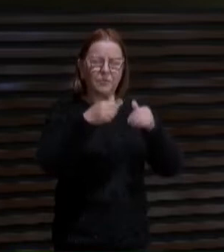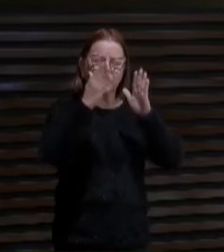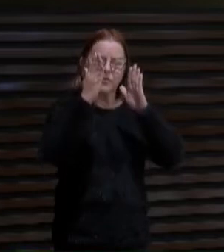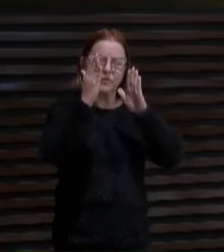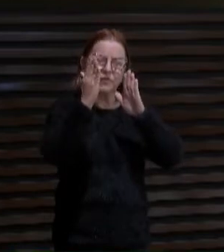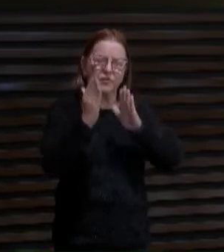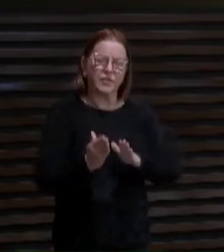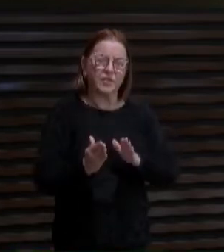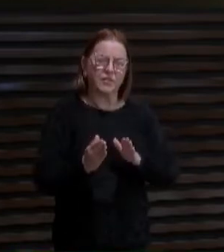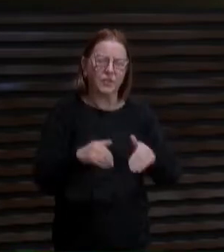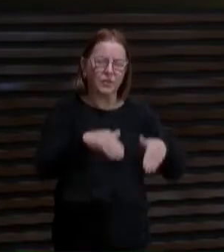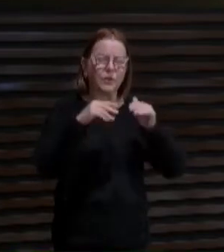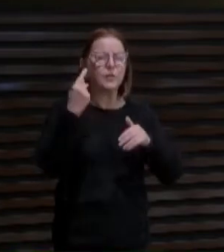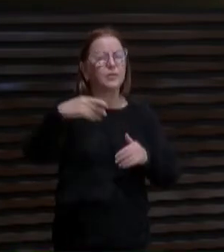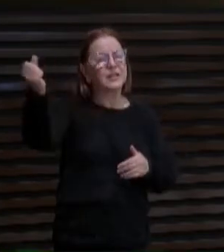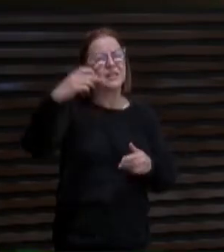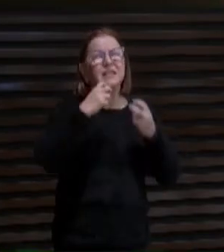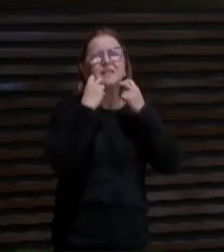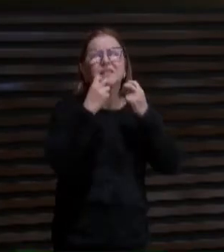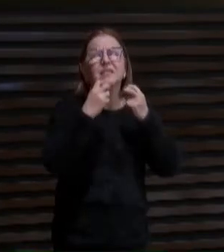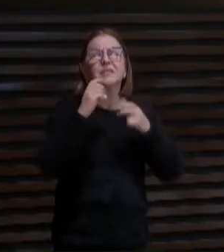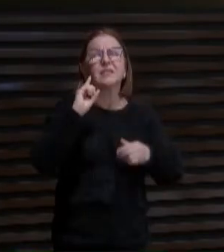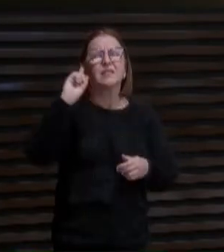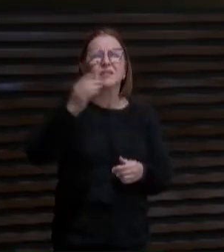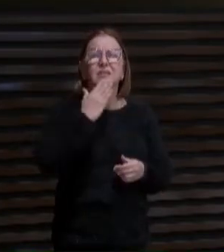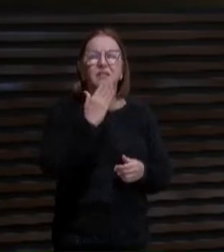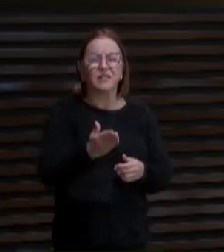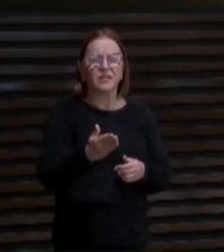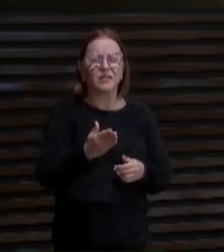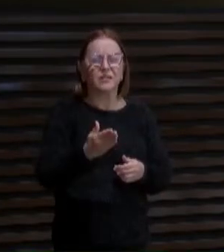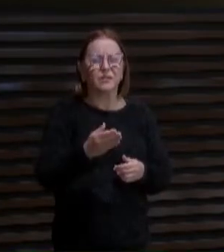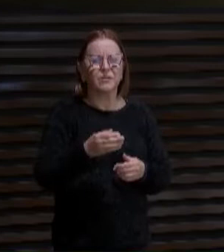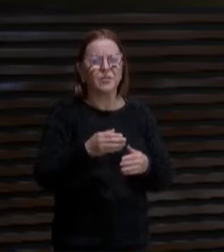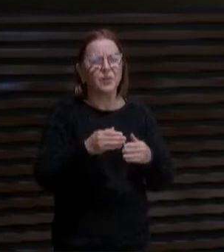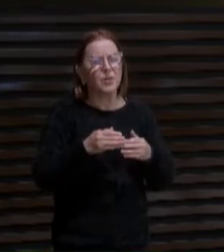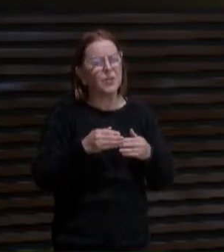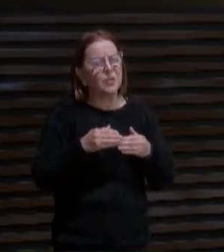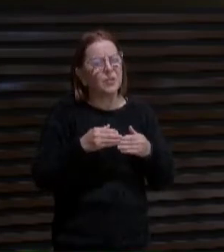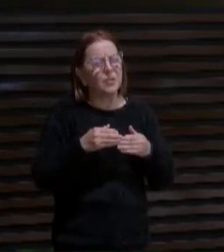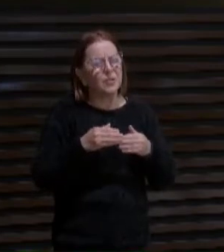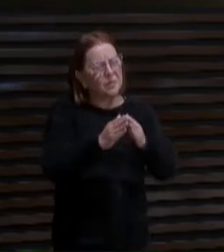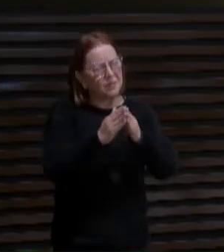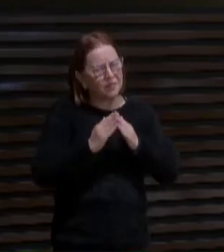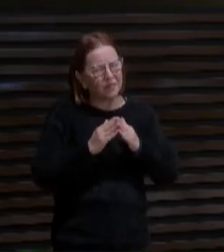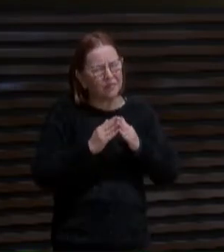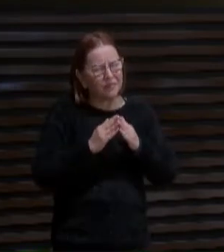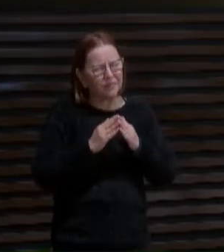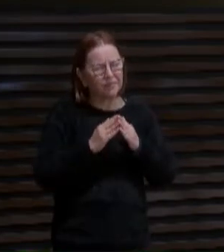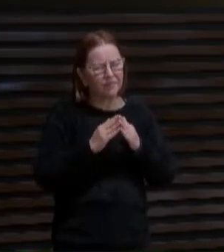clamando pai a ti pedindo que venha abrir a nossa boca venhas abrir os